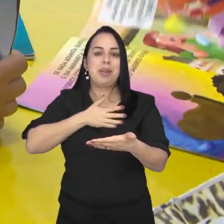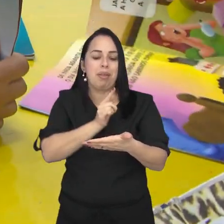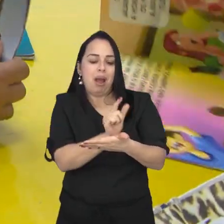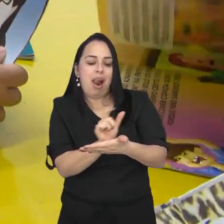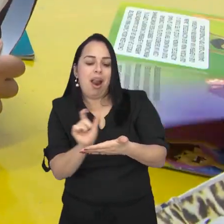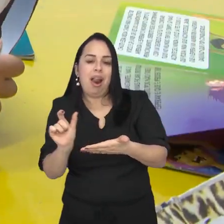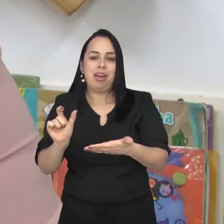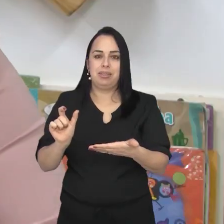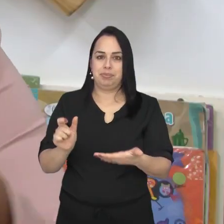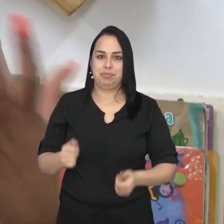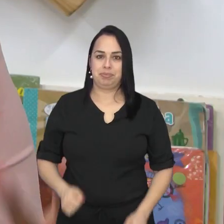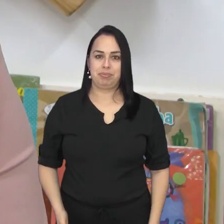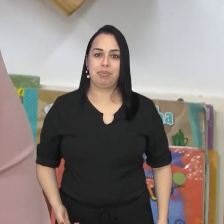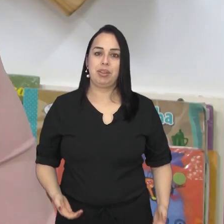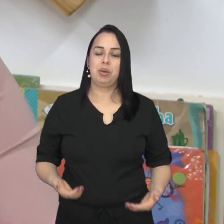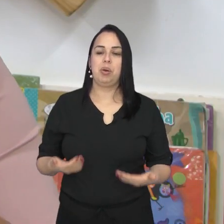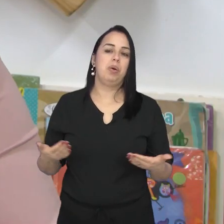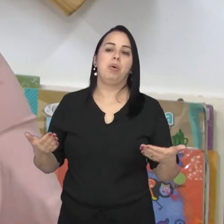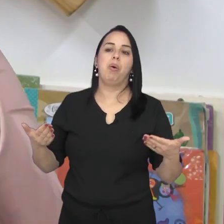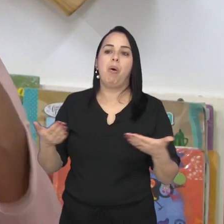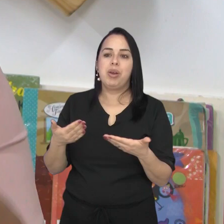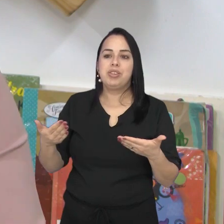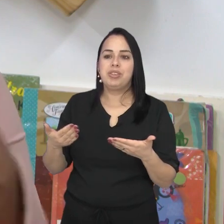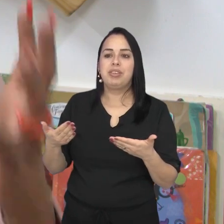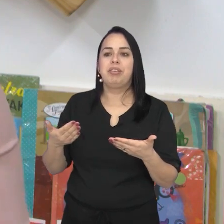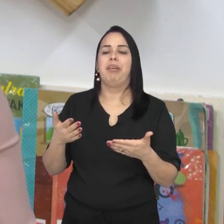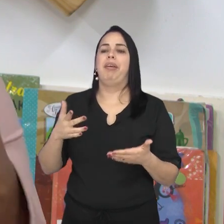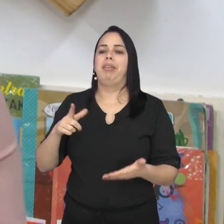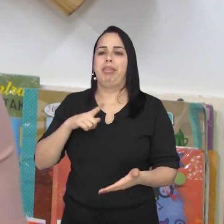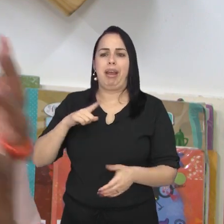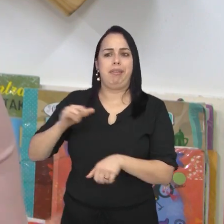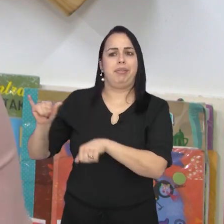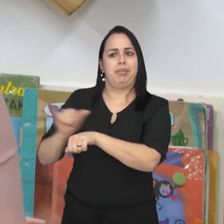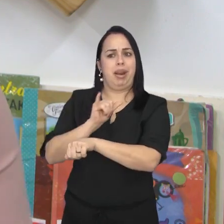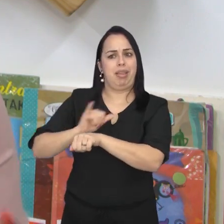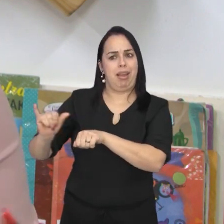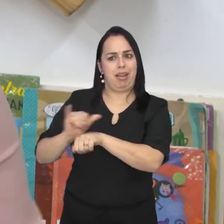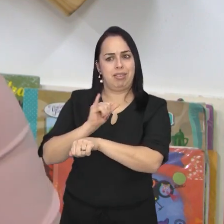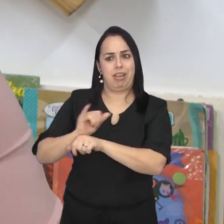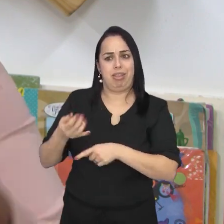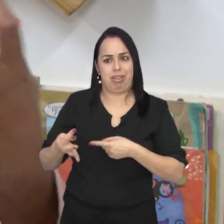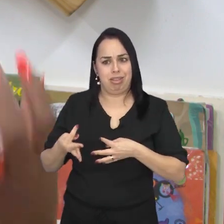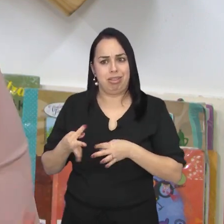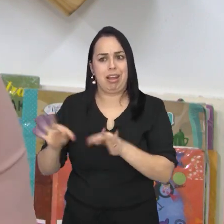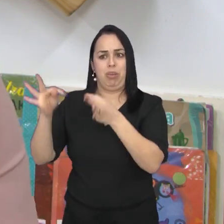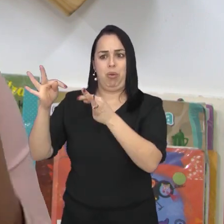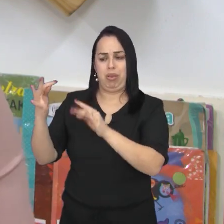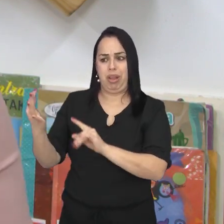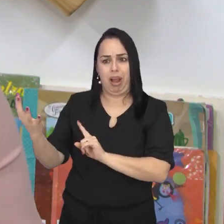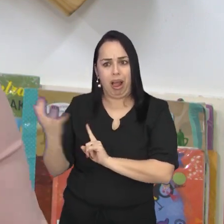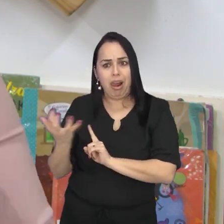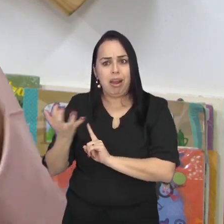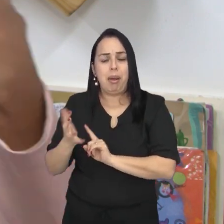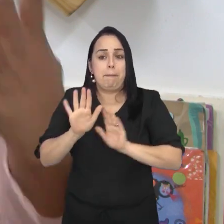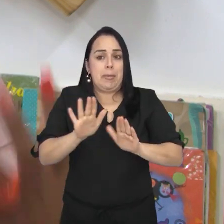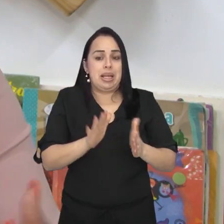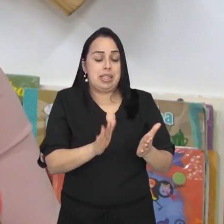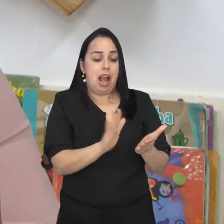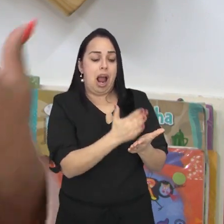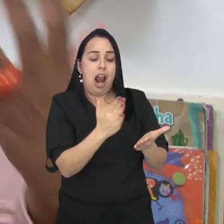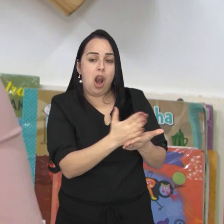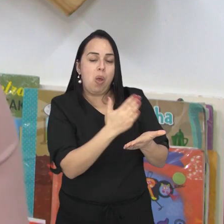pelas letras. Hoje nós temos muitas influências, recursos midiáticos, mas a leitura literária, essa leitura